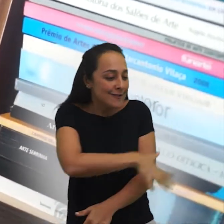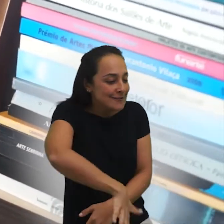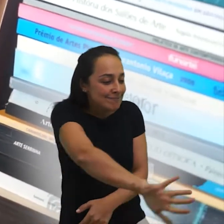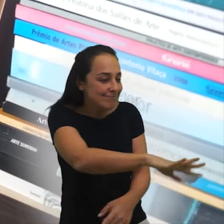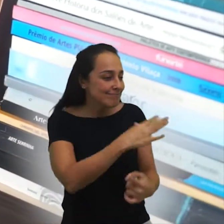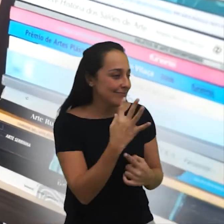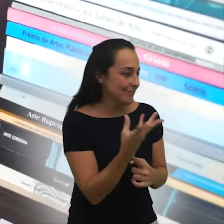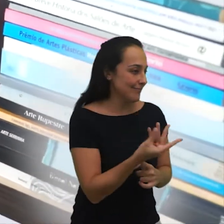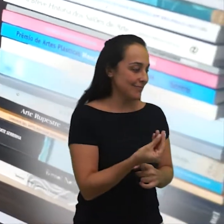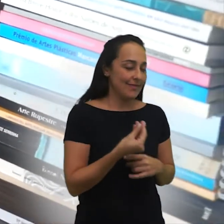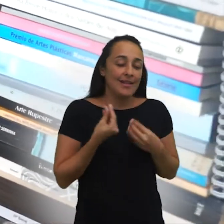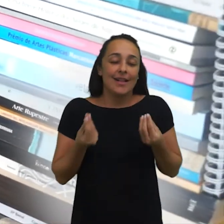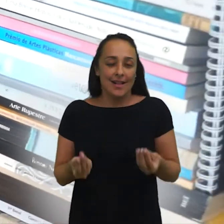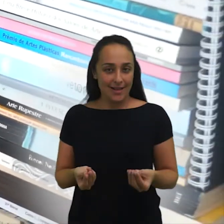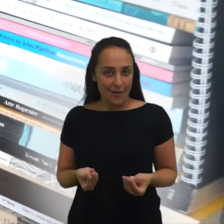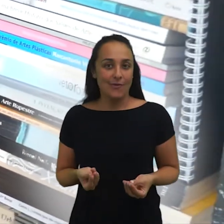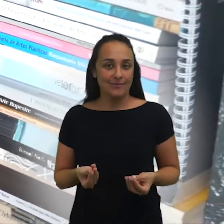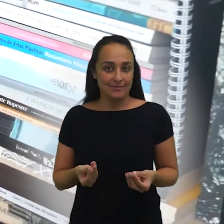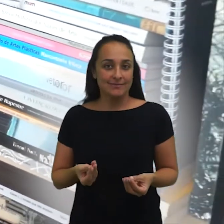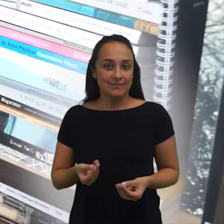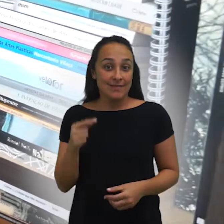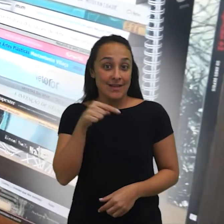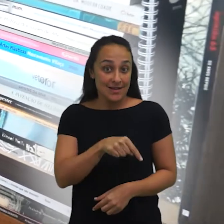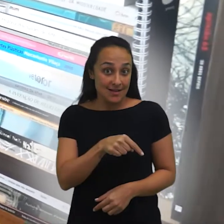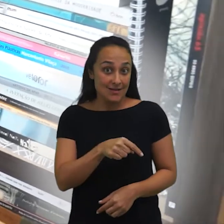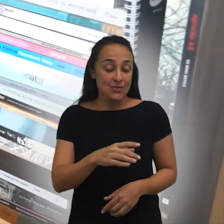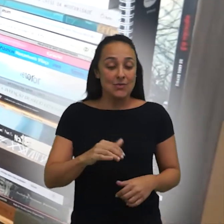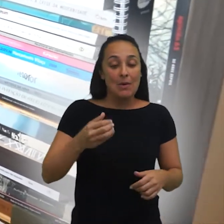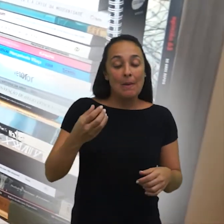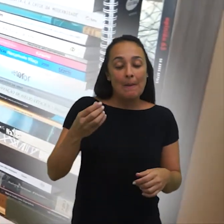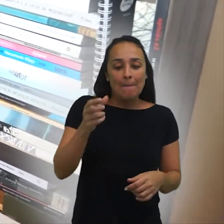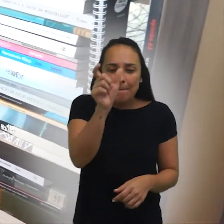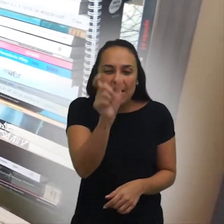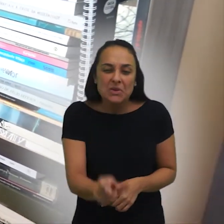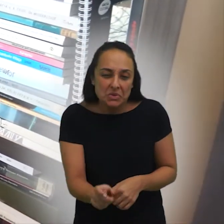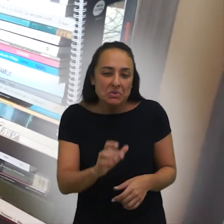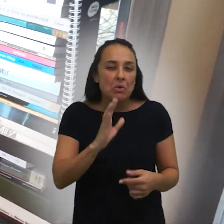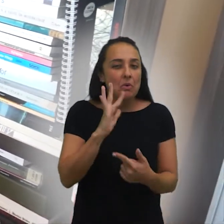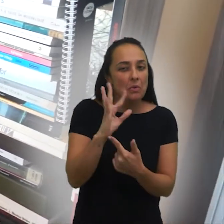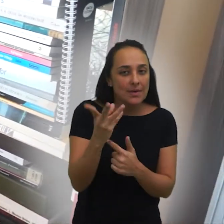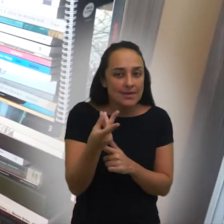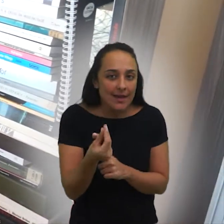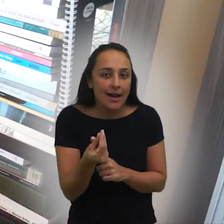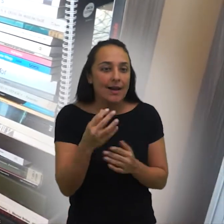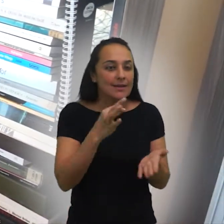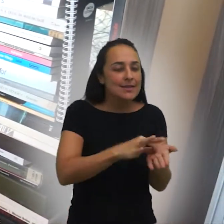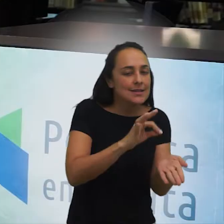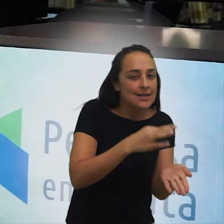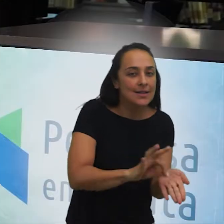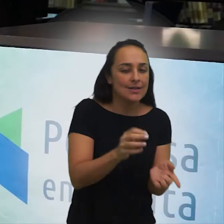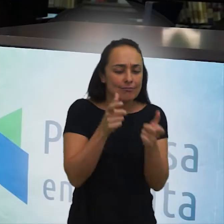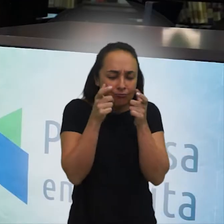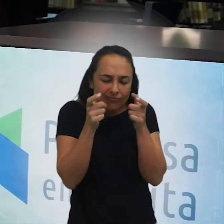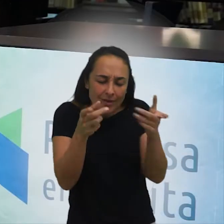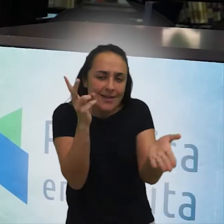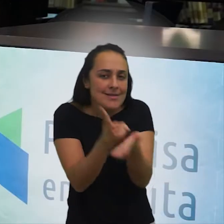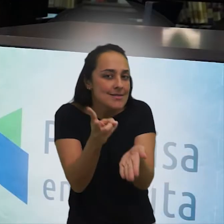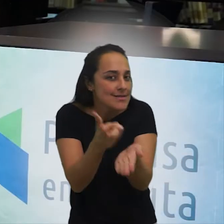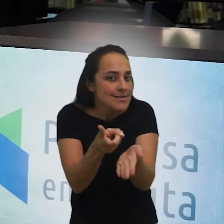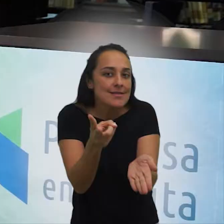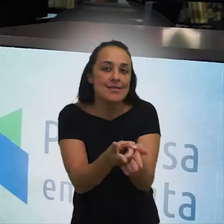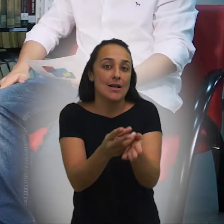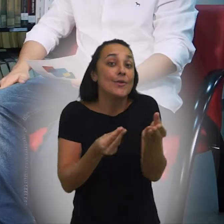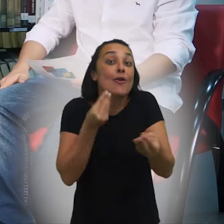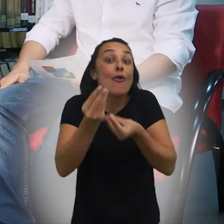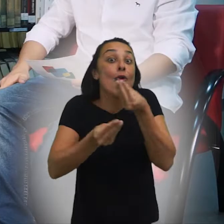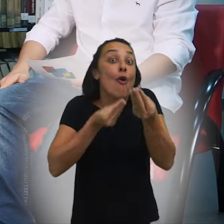artistas, críticos, instituições, eu me interessei sempre por esse funcionamento do campo da arte. Daí vem